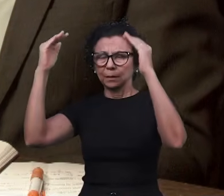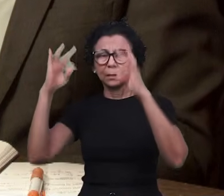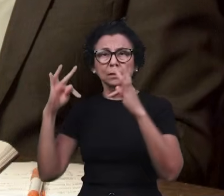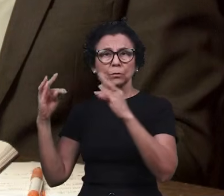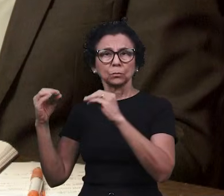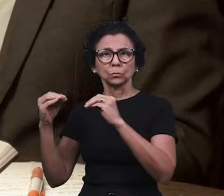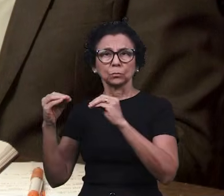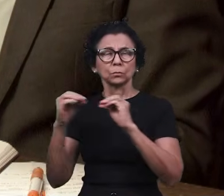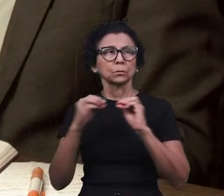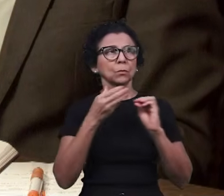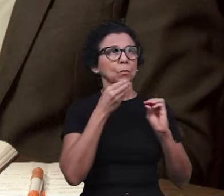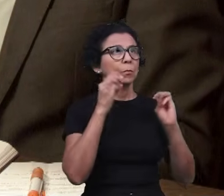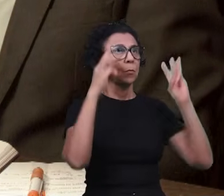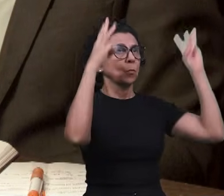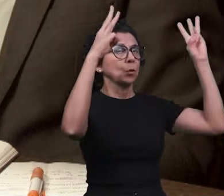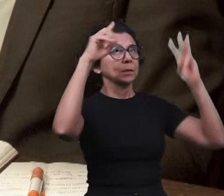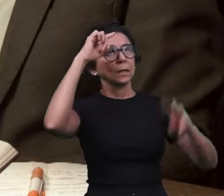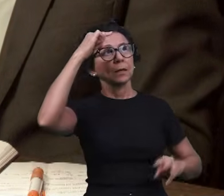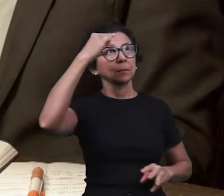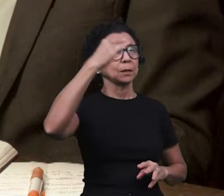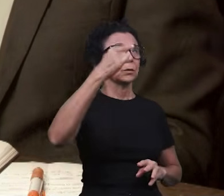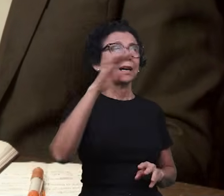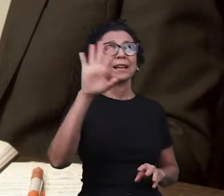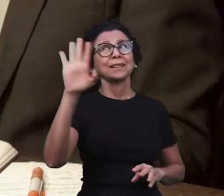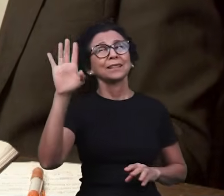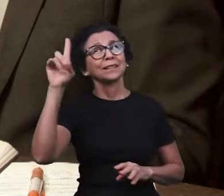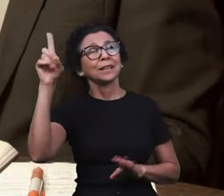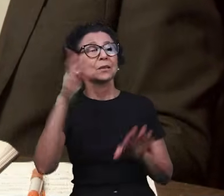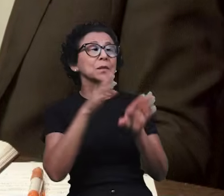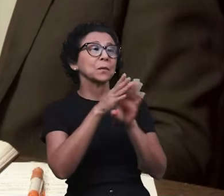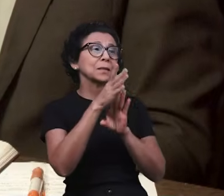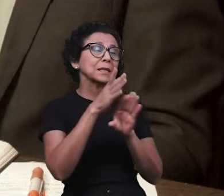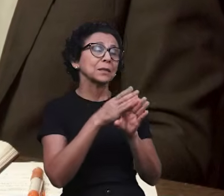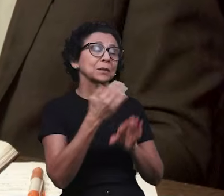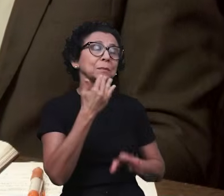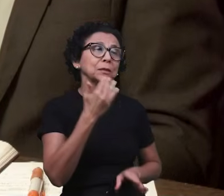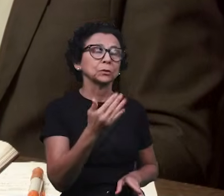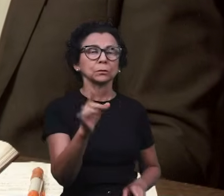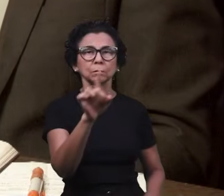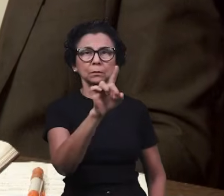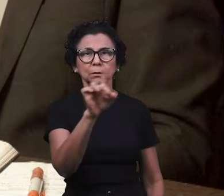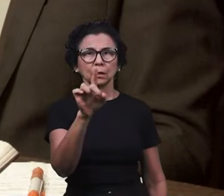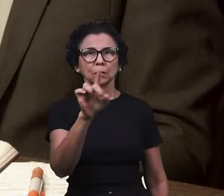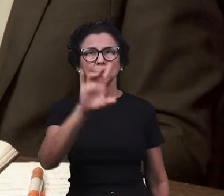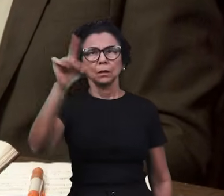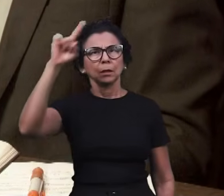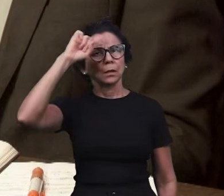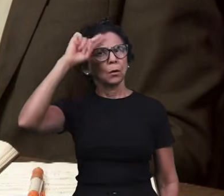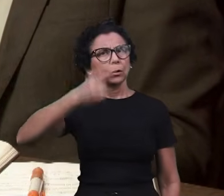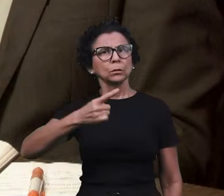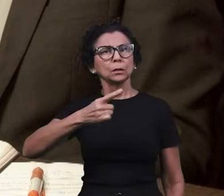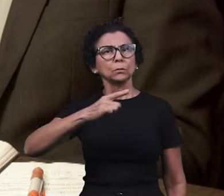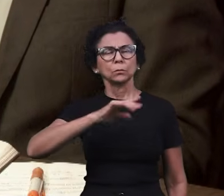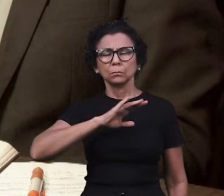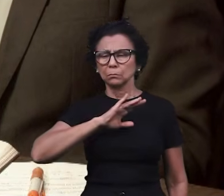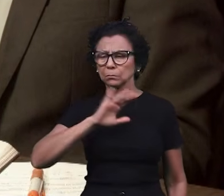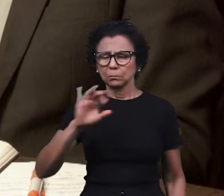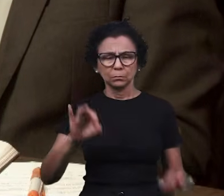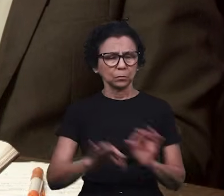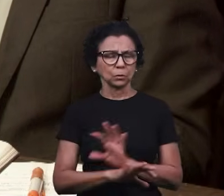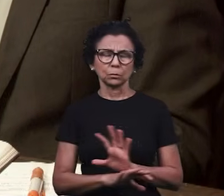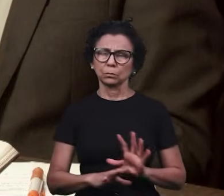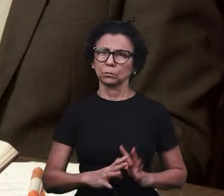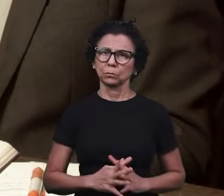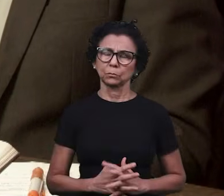Deus não é esse negócio como Deus aconselhou, como Deus pediu, não. Ele ordenou. Ele